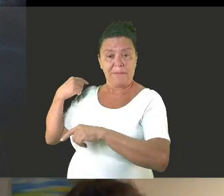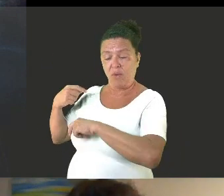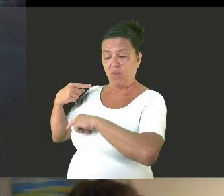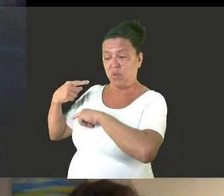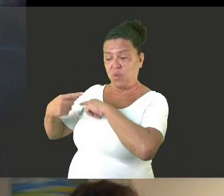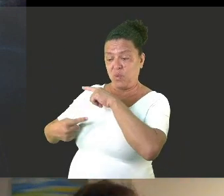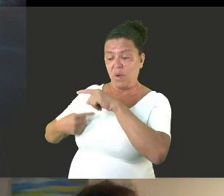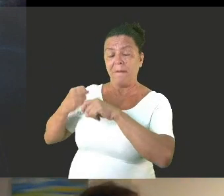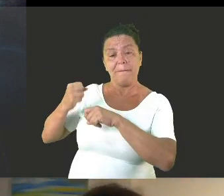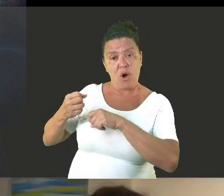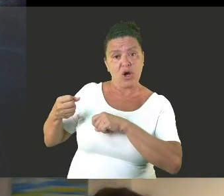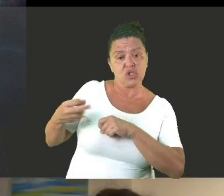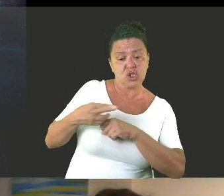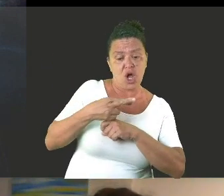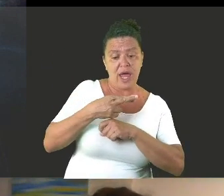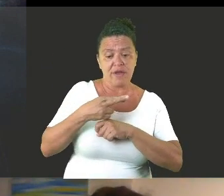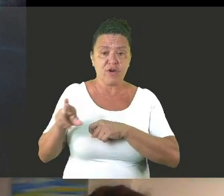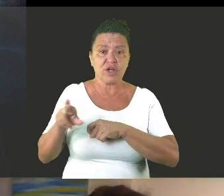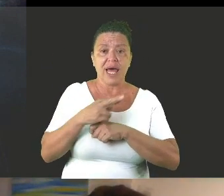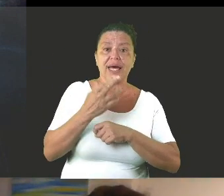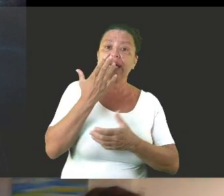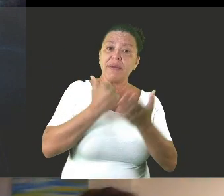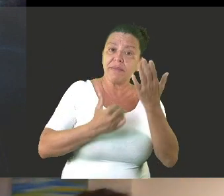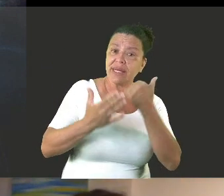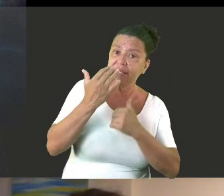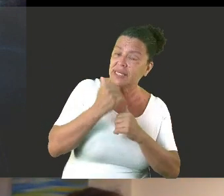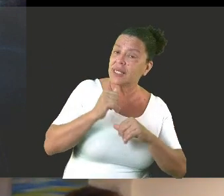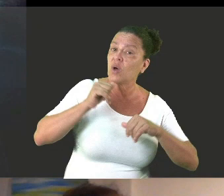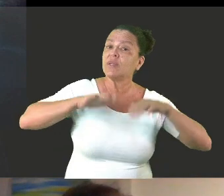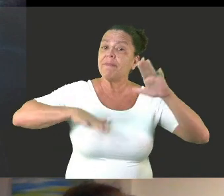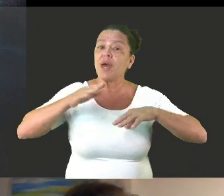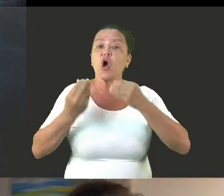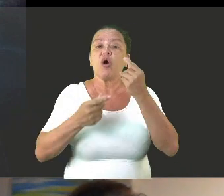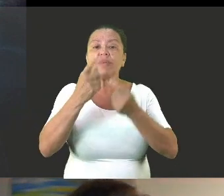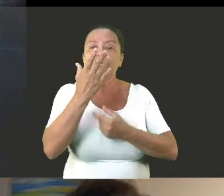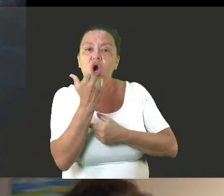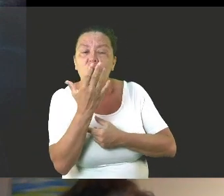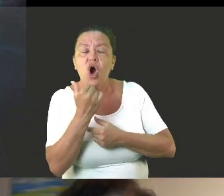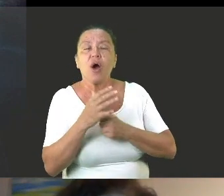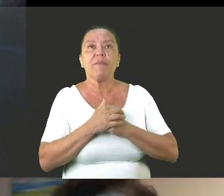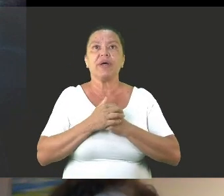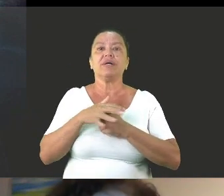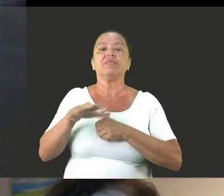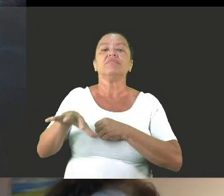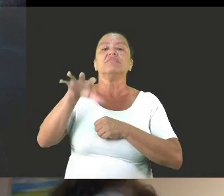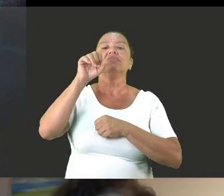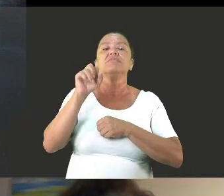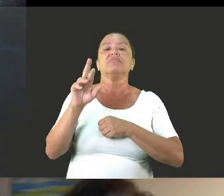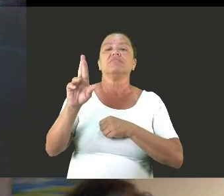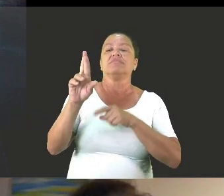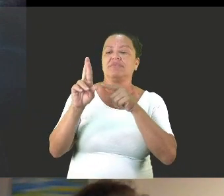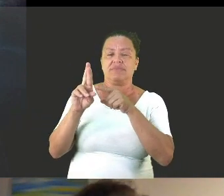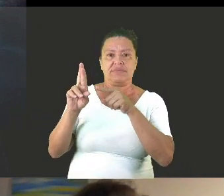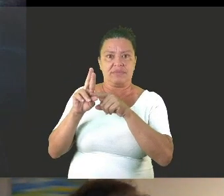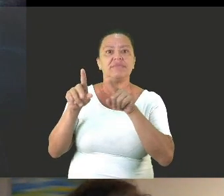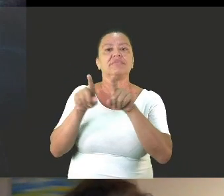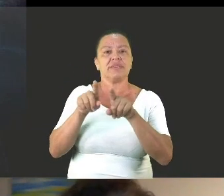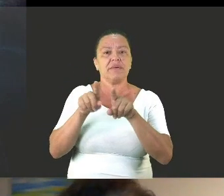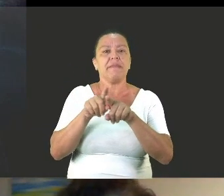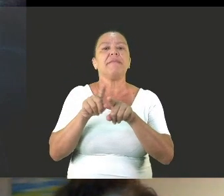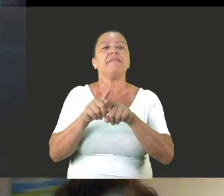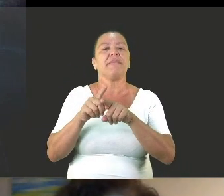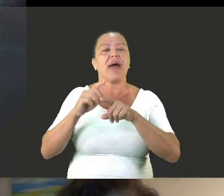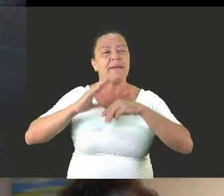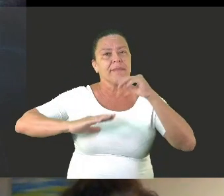renovar através da alimentação e através da respiração, dos